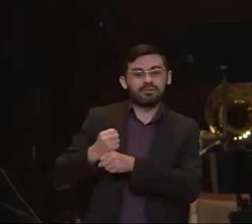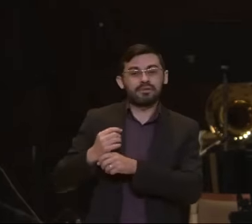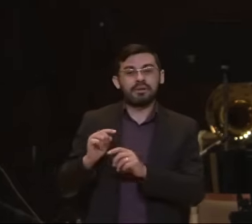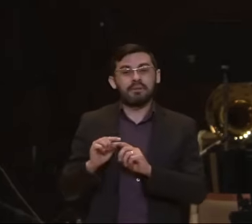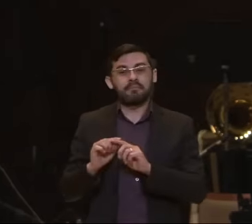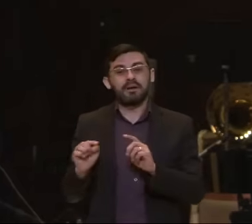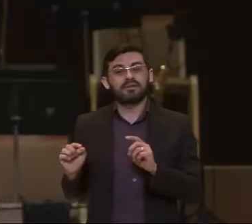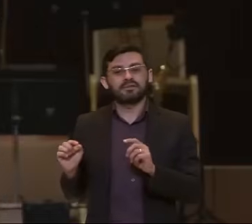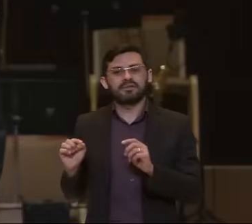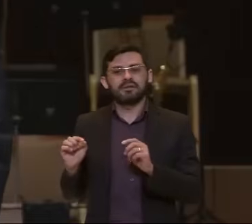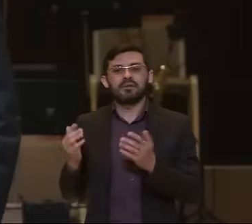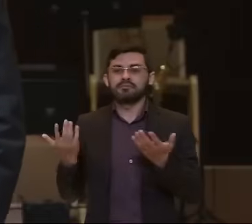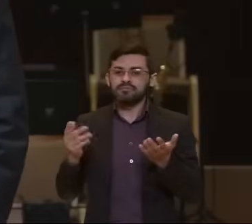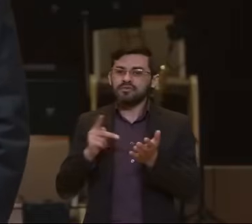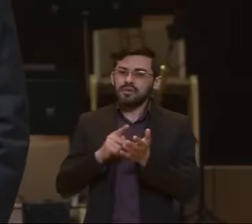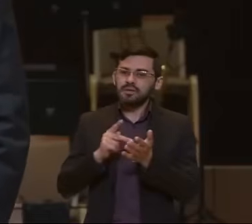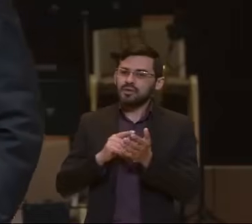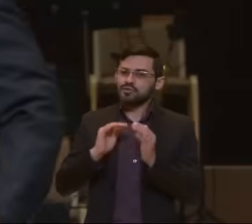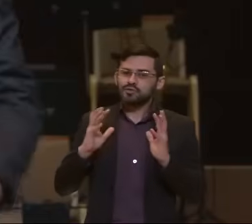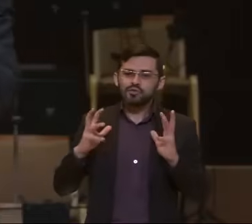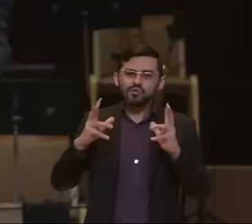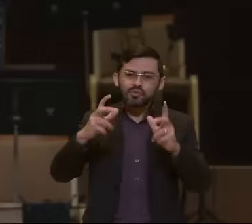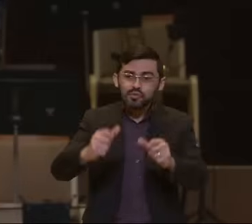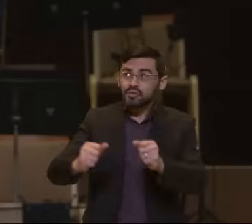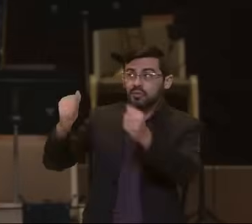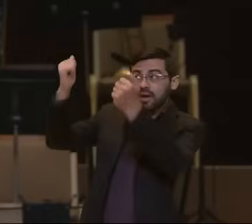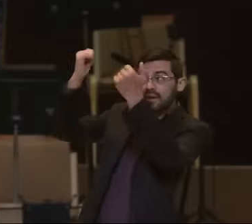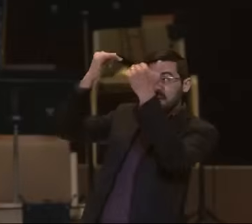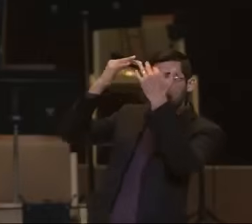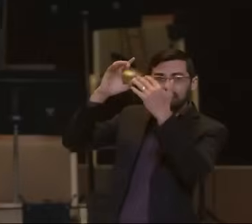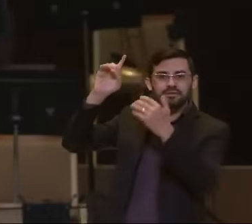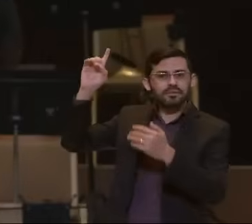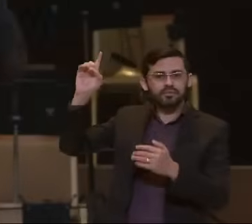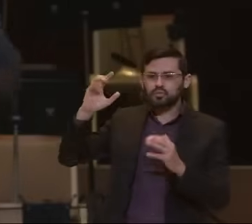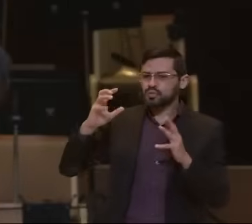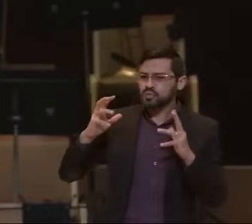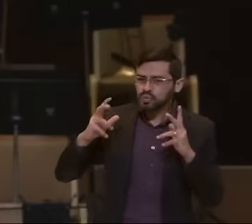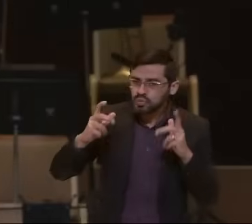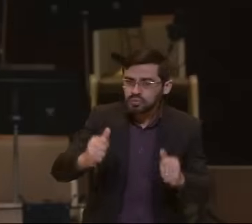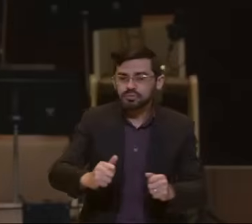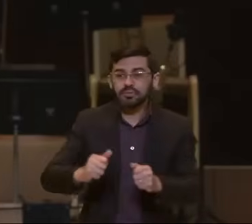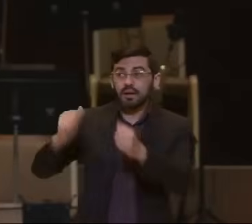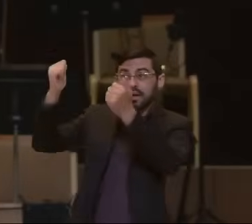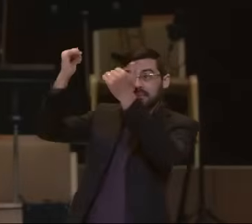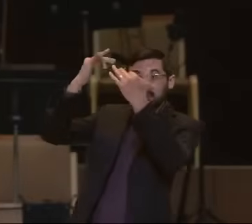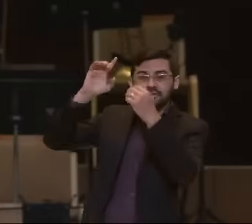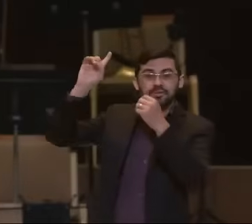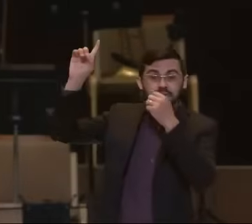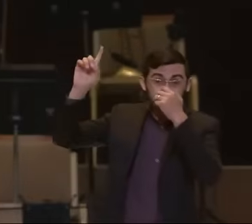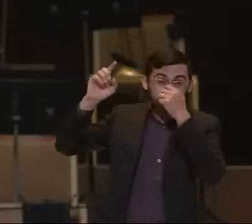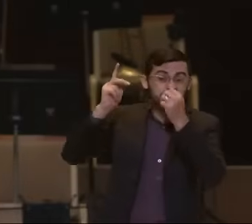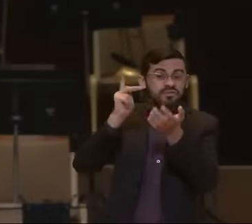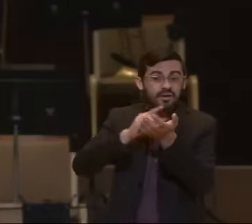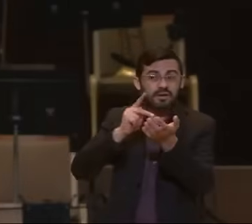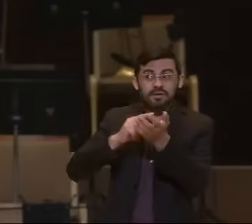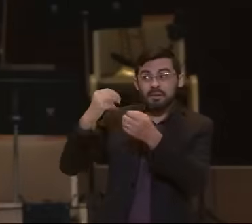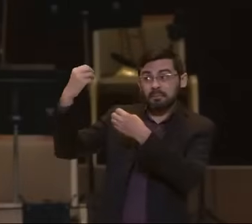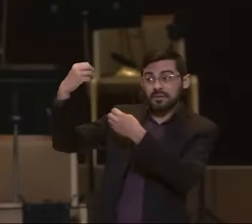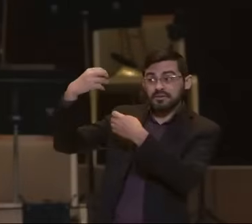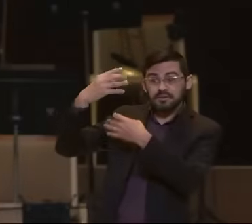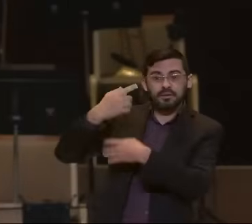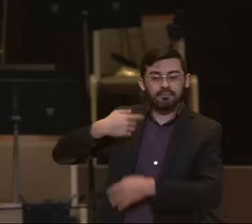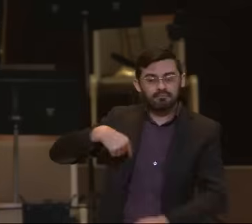E até as rugas são bênção de Deus. Minha ruga, não, até a ruga é bênção de Deus, para ensinar para